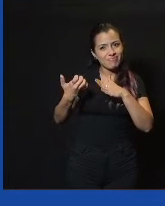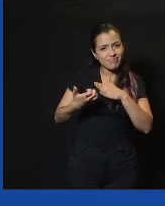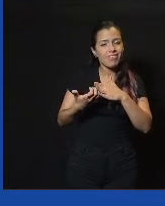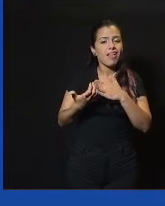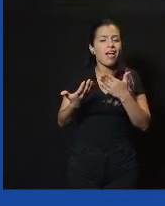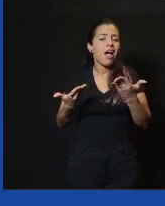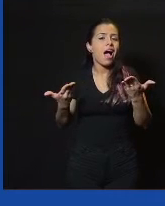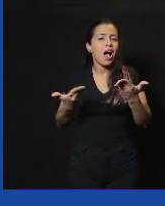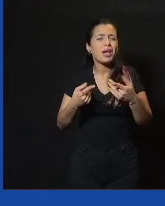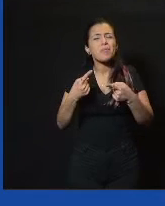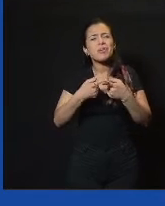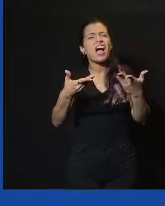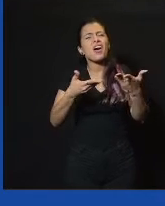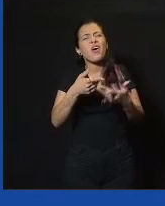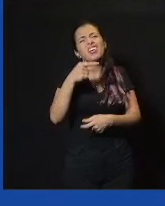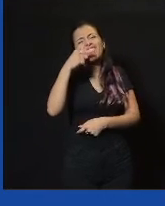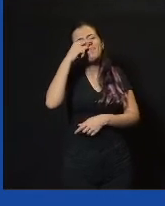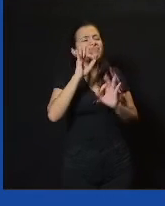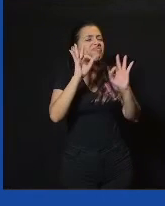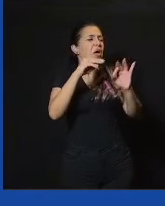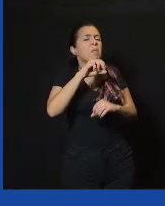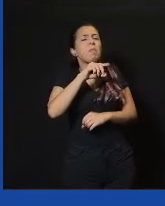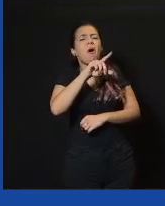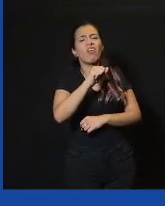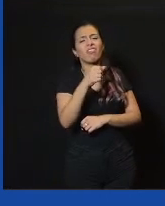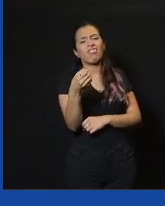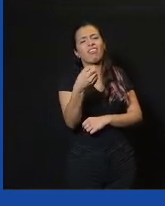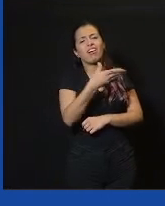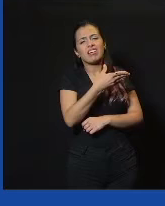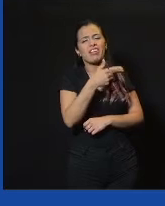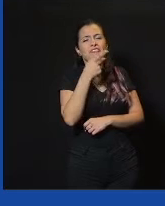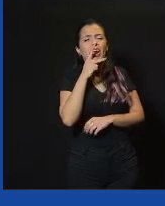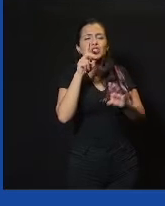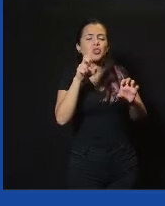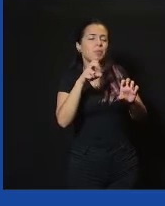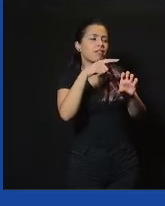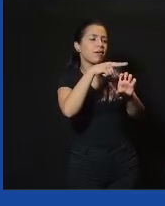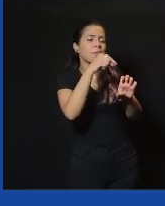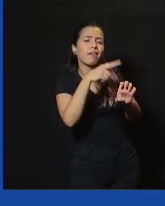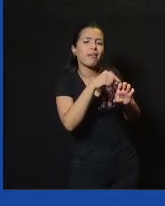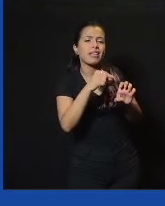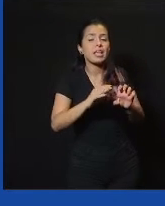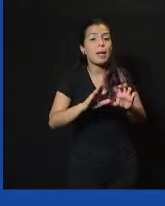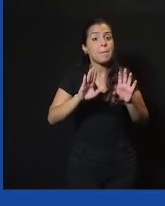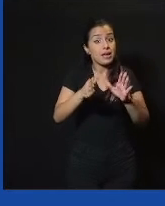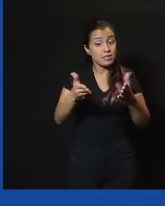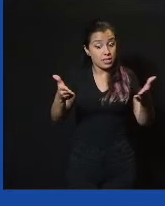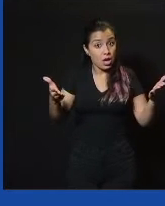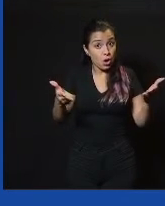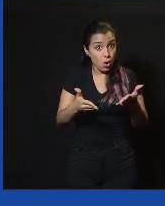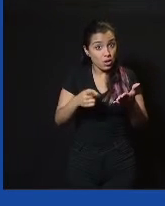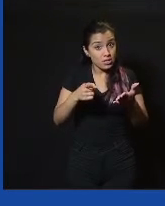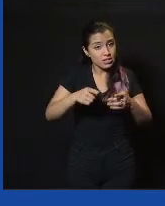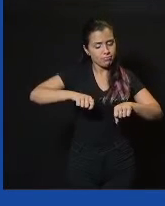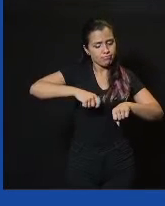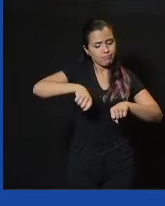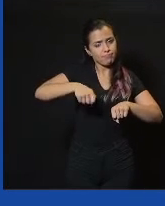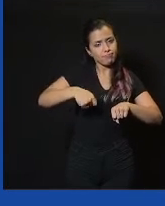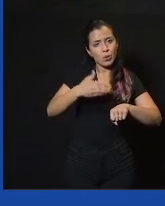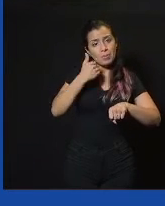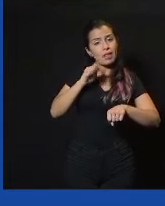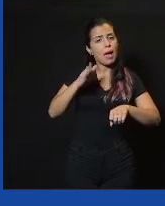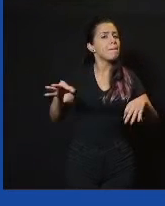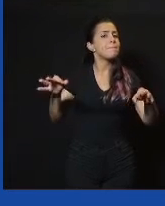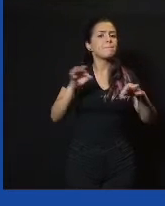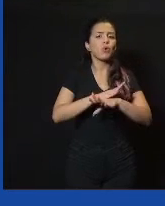empreender em periferia, né? A gente não é educado para nos vermos como empreendedores. Mas desde o momento que você faz um puxadinho, você virou um empreendedor.